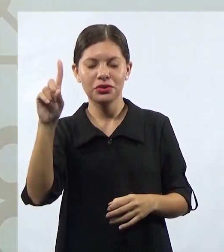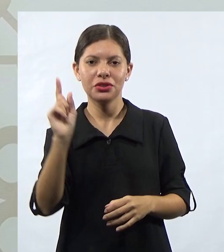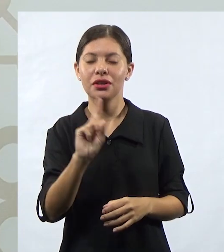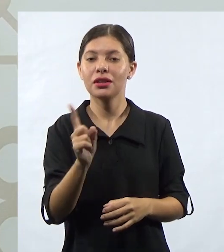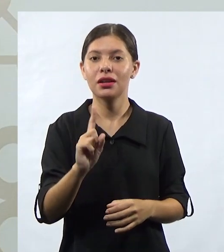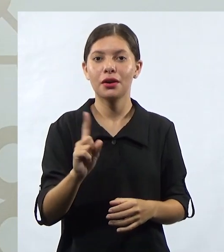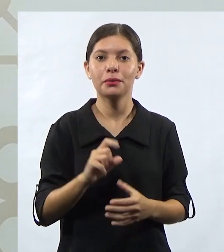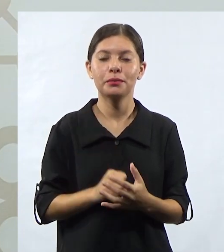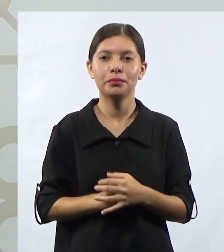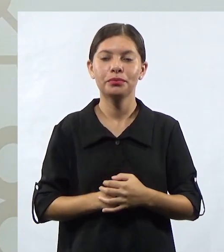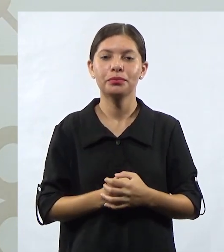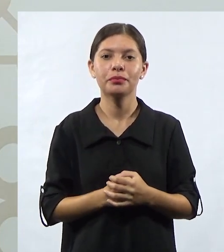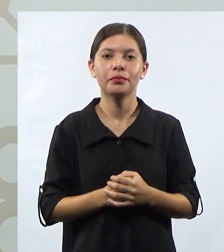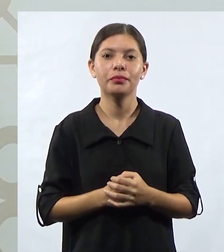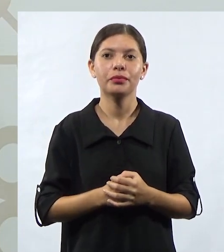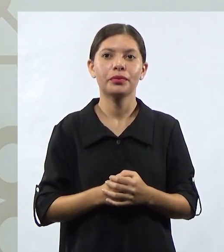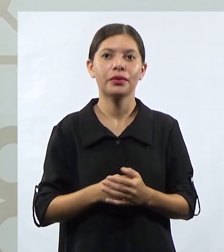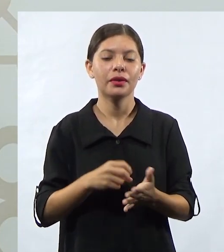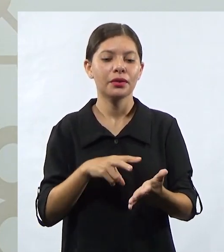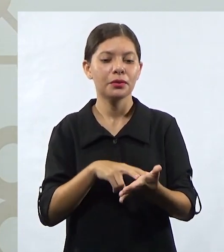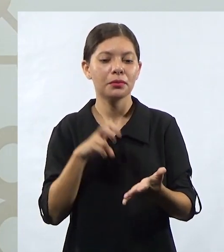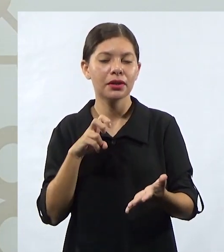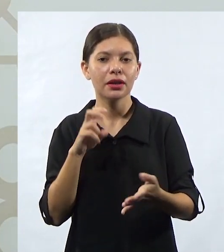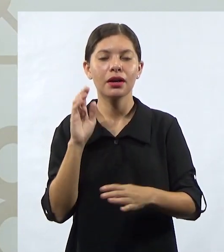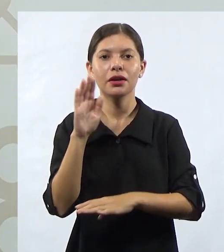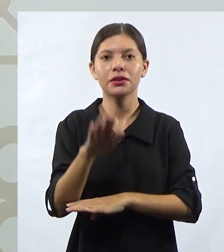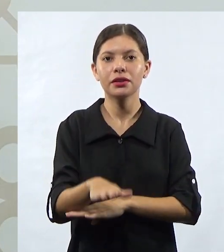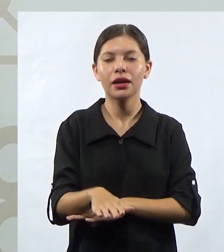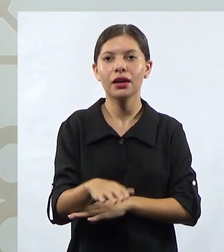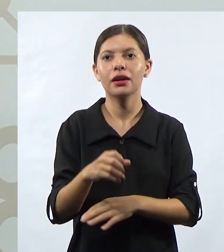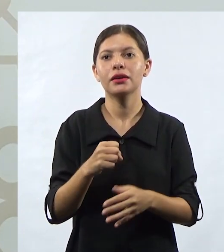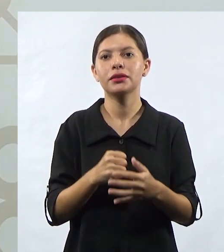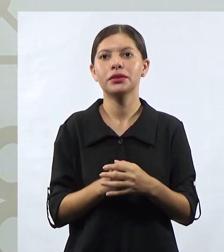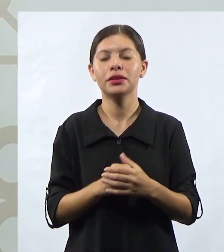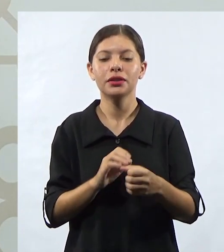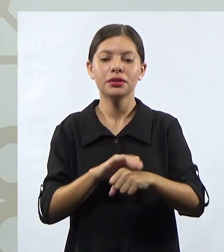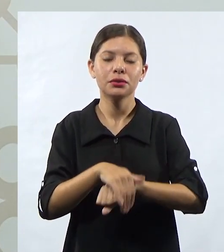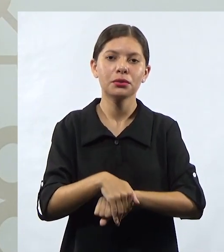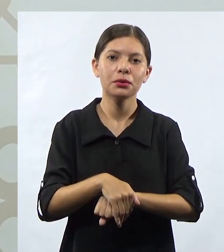Eu vou contar o quê? Por período, de manhã, de tarde, de noite. Eu